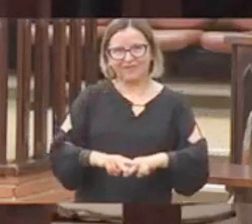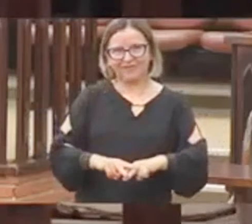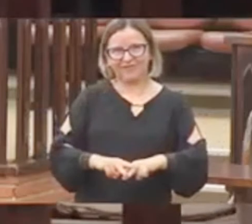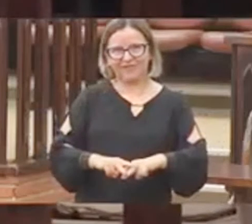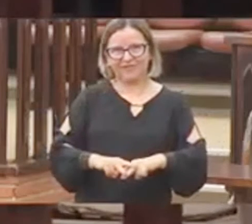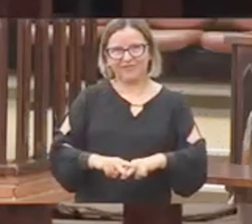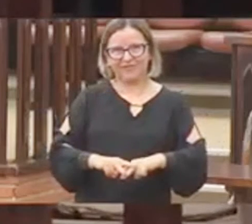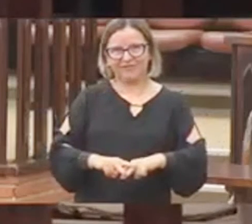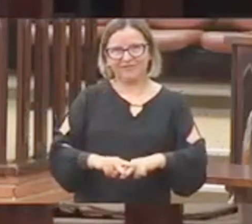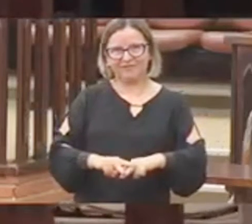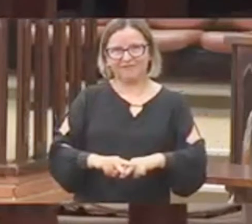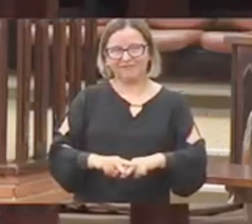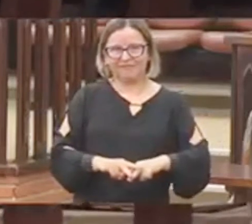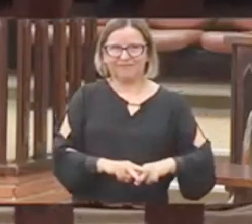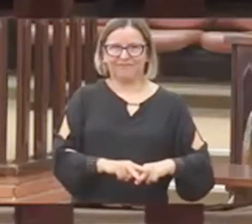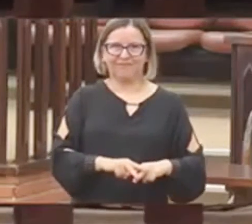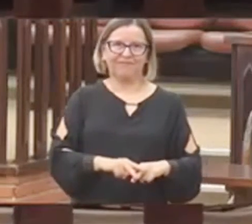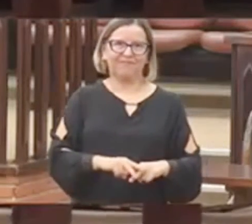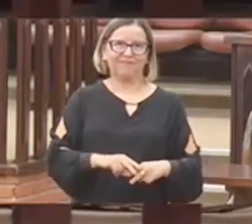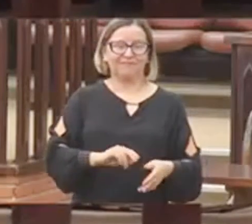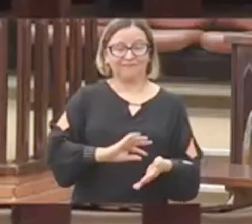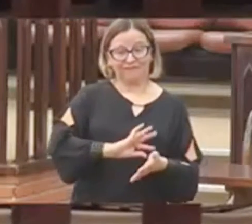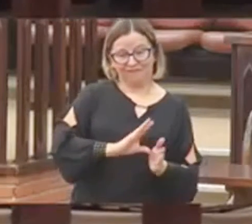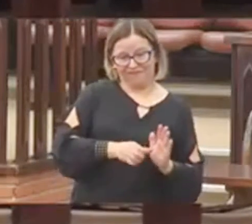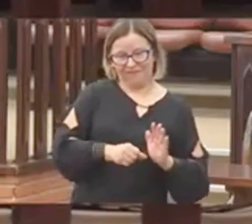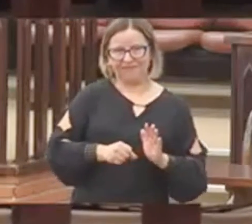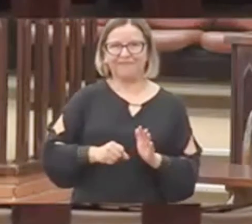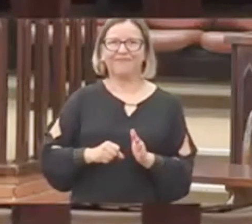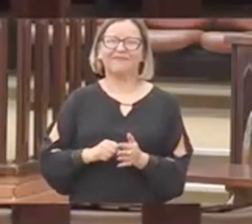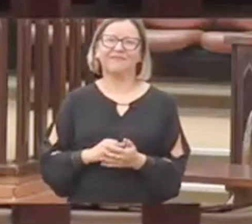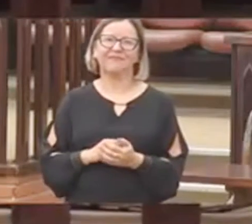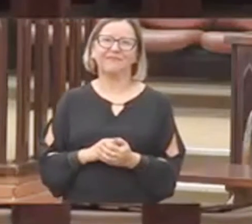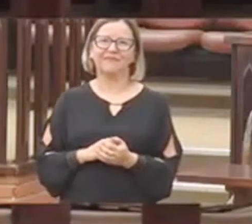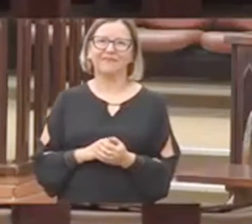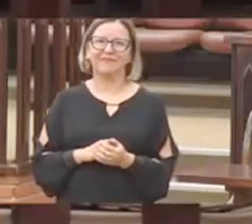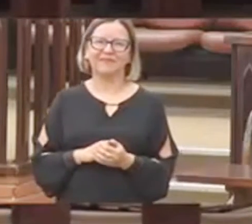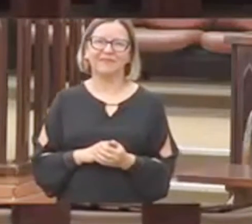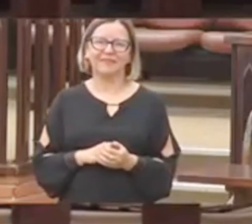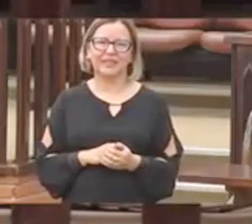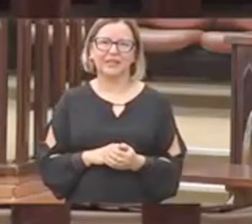da corrupção. Cativeiro da corrupção.